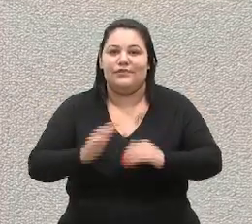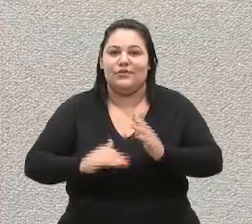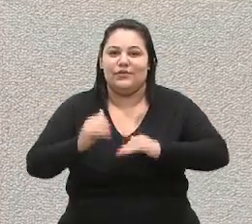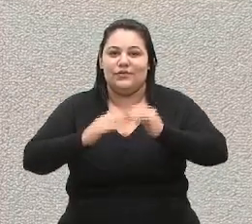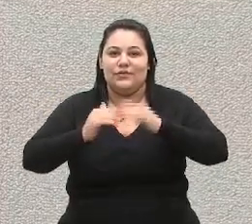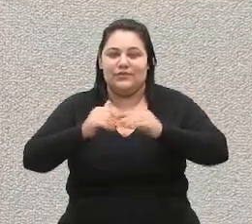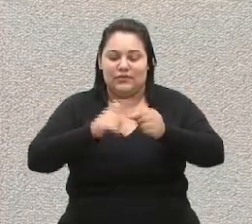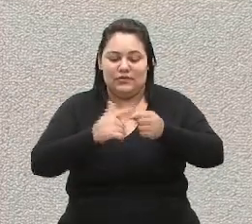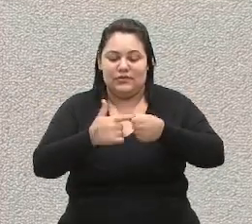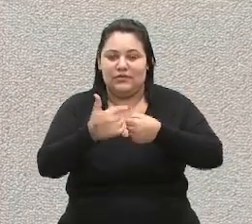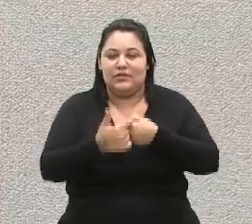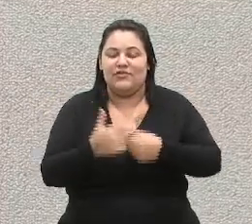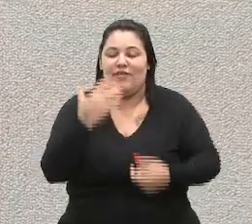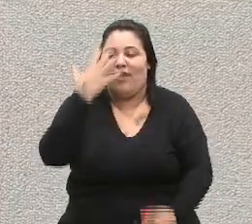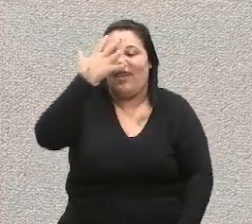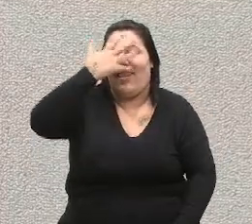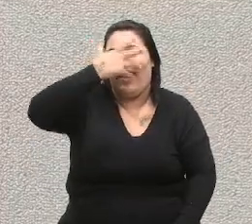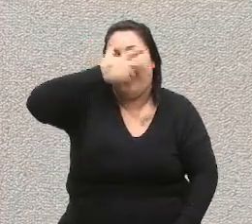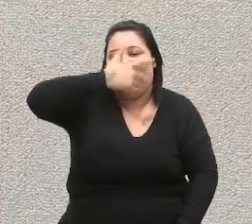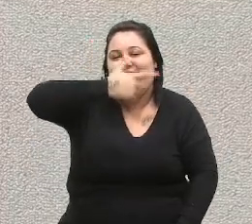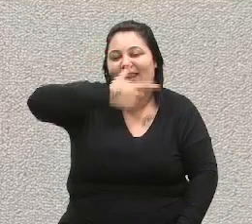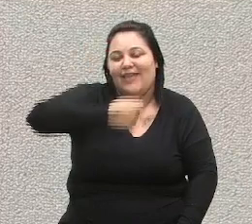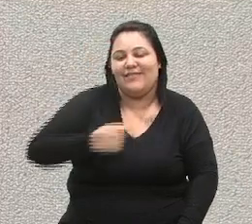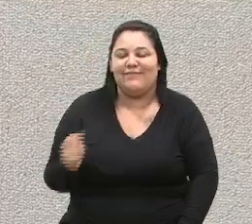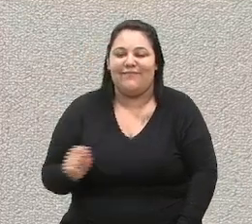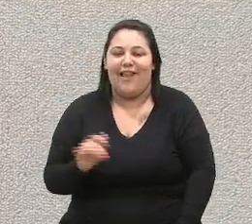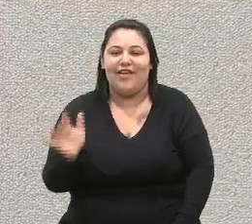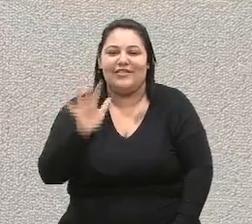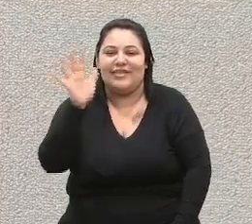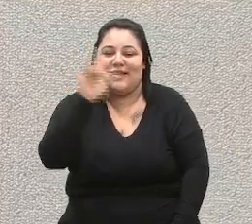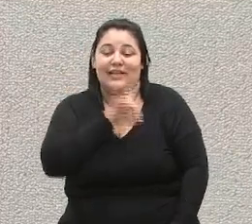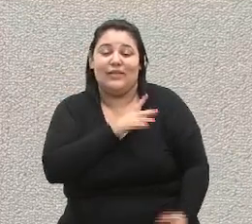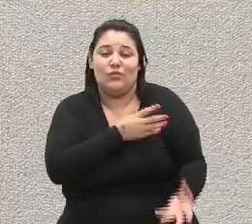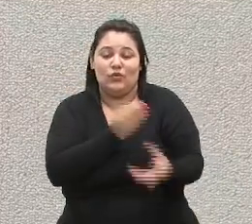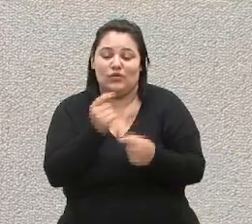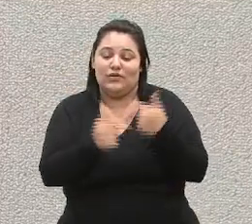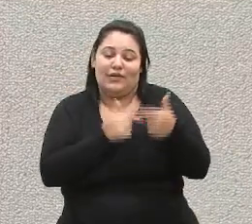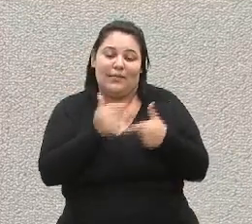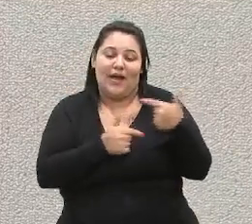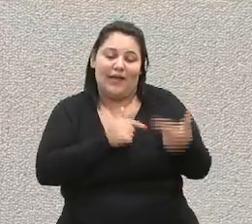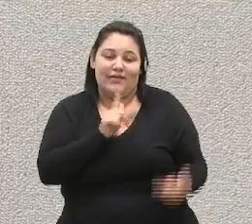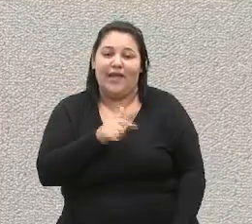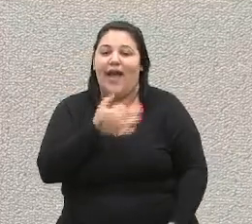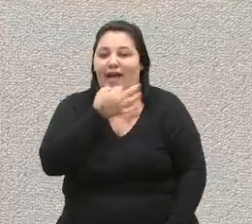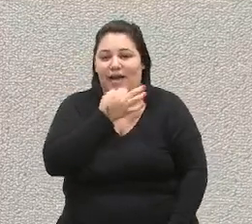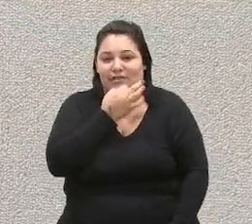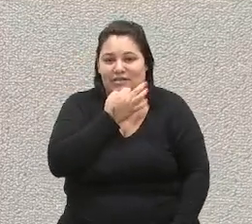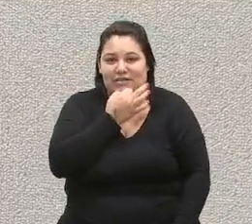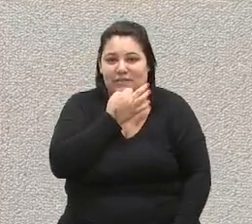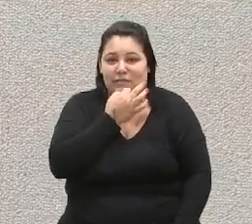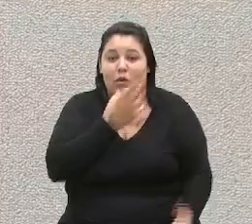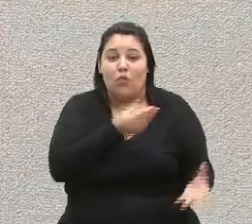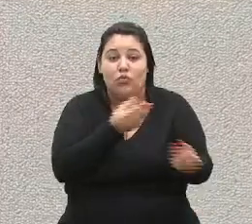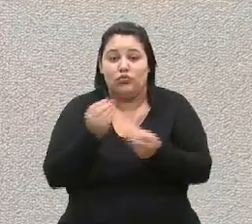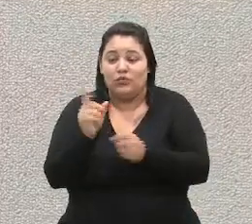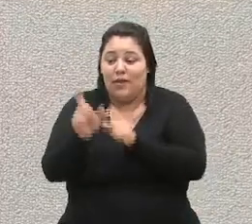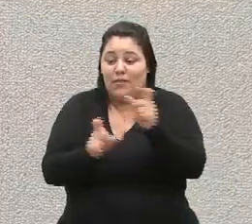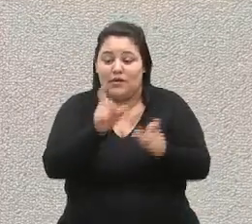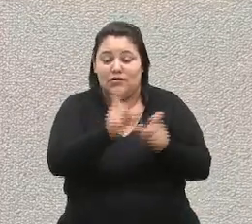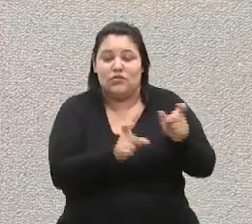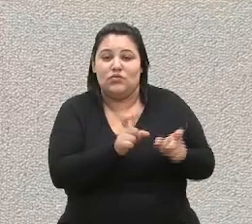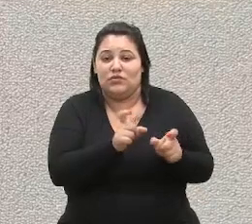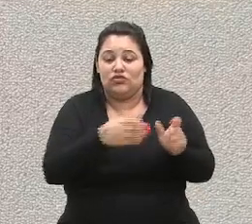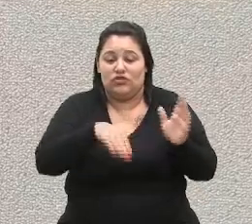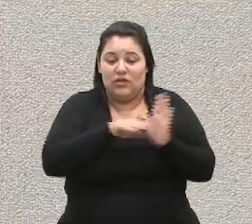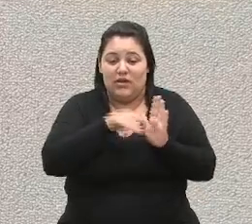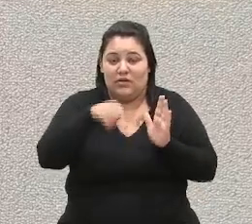linda, pujante, empregadora, que é Caxias do Sul. Muitas pessoas vieram aqui, inclusive